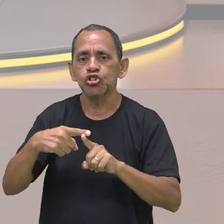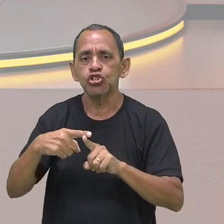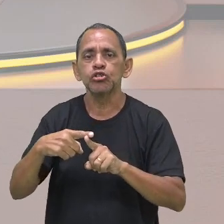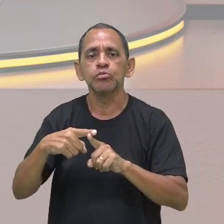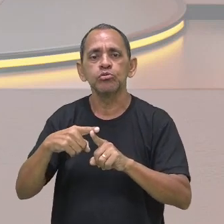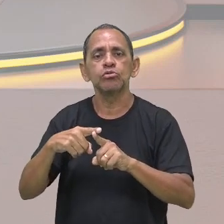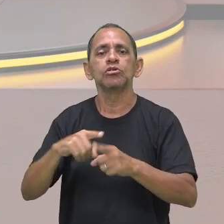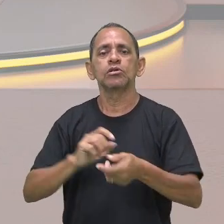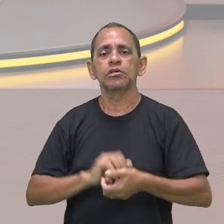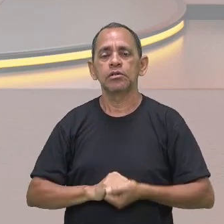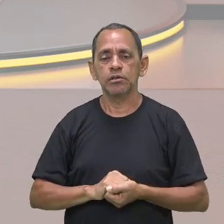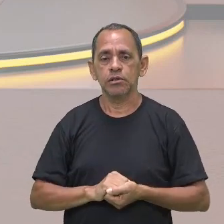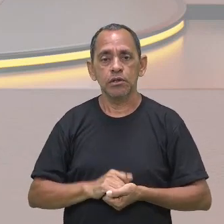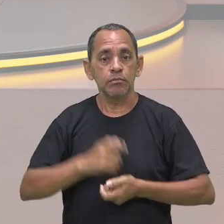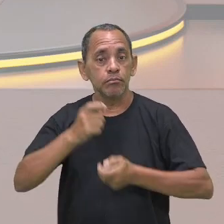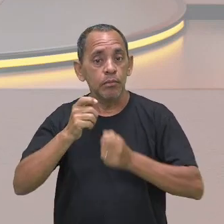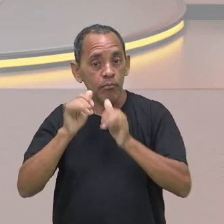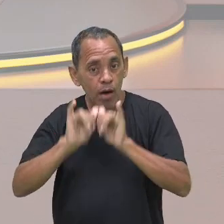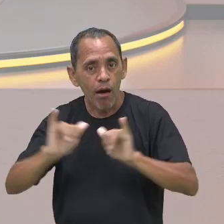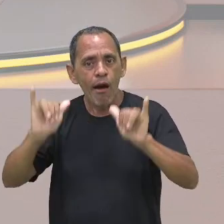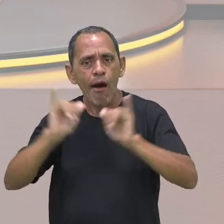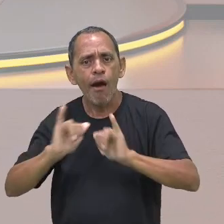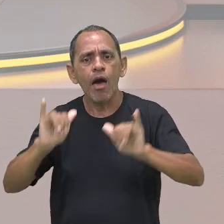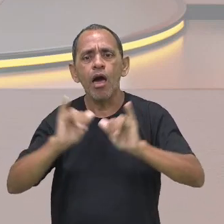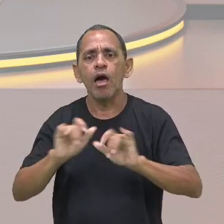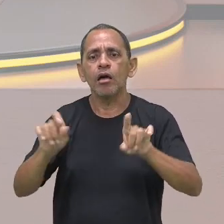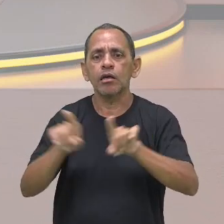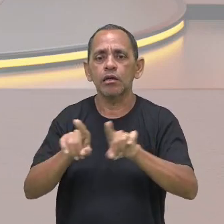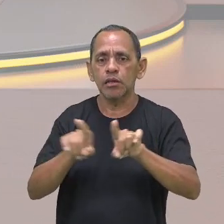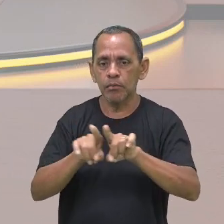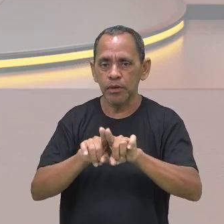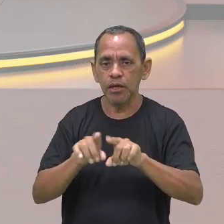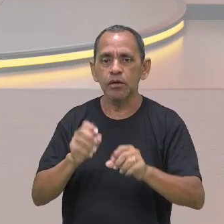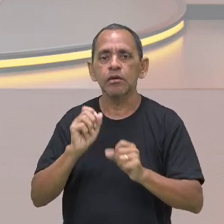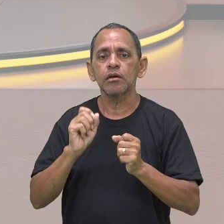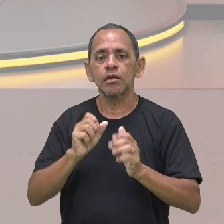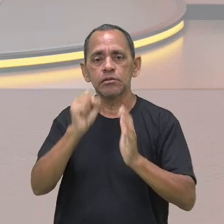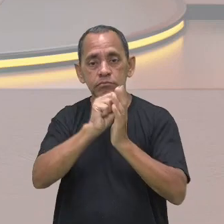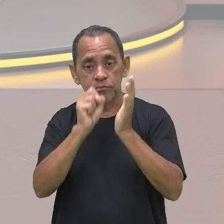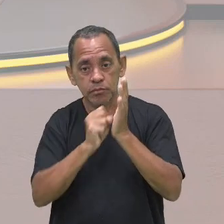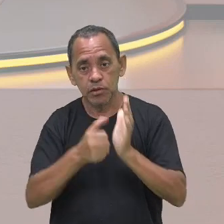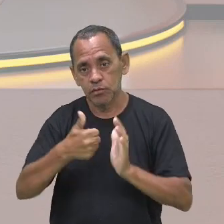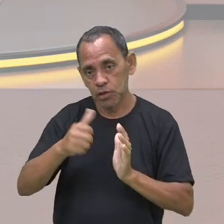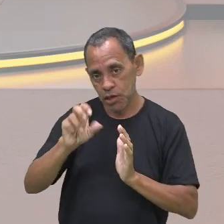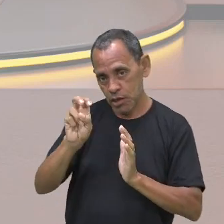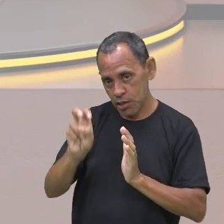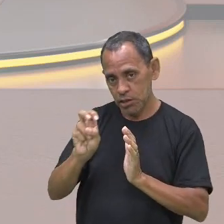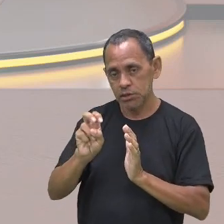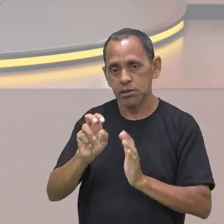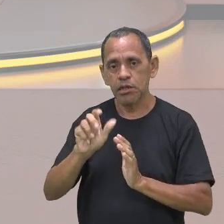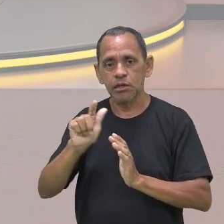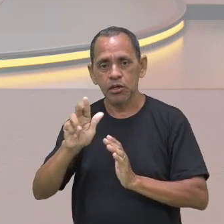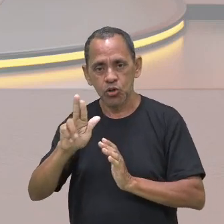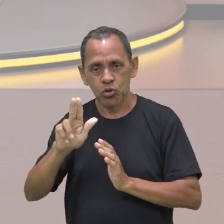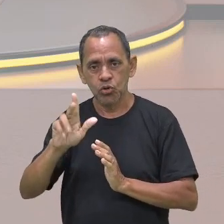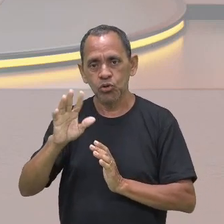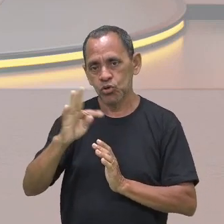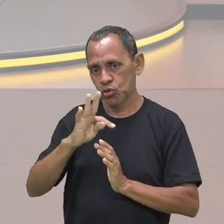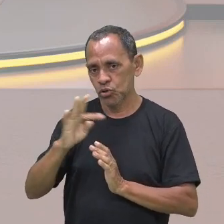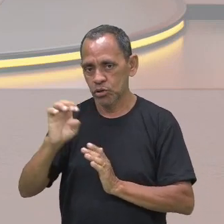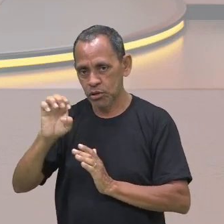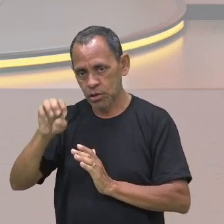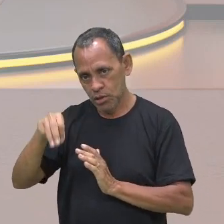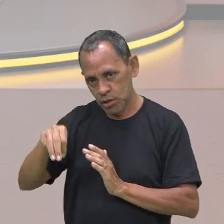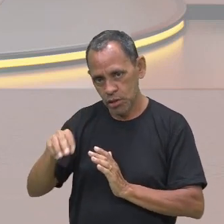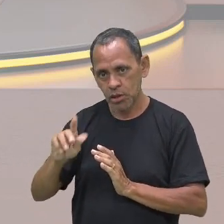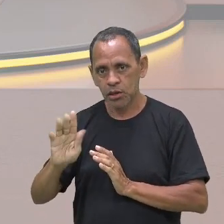Gutenberg, já no século XV, né? Avançou com o desenvolvimento da sociedade